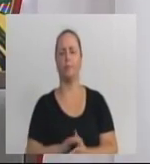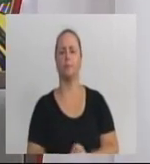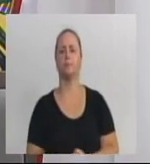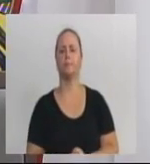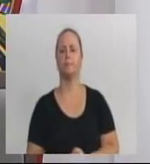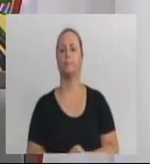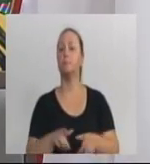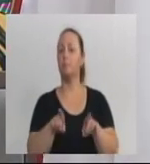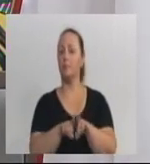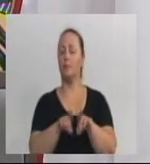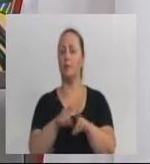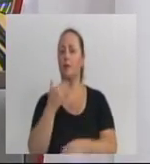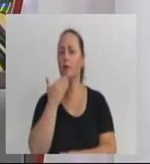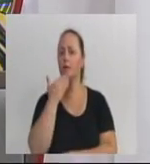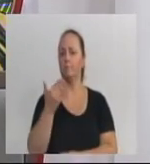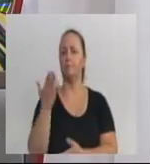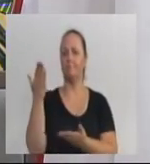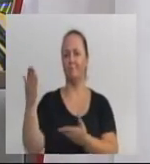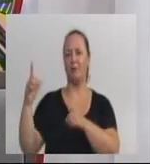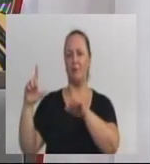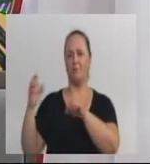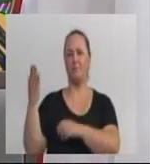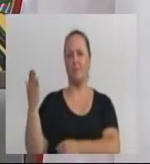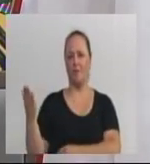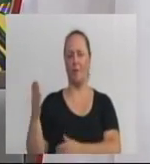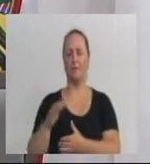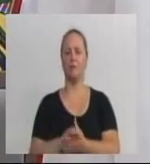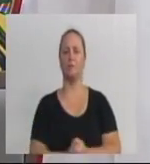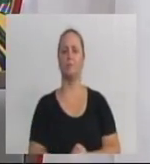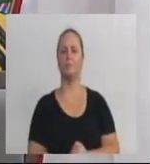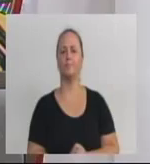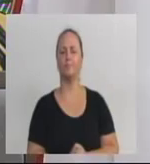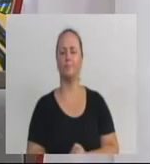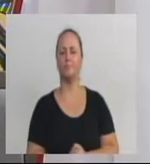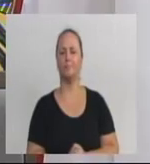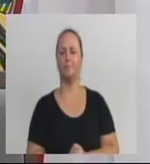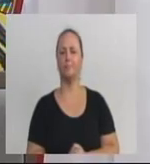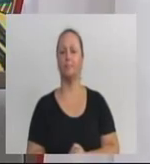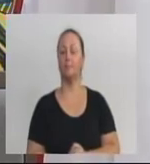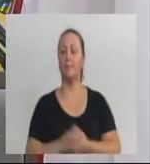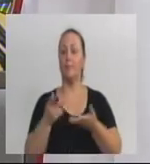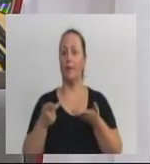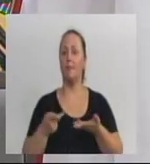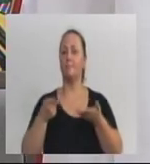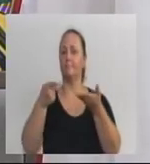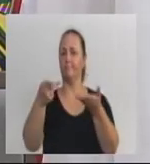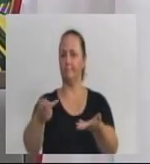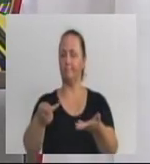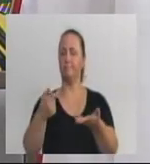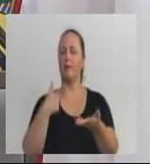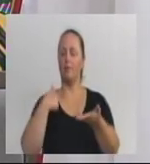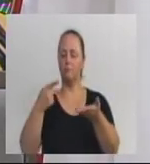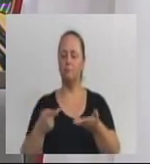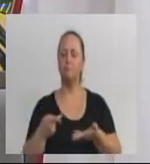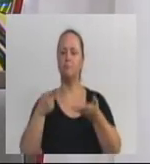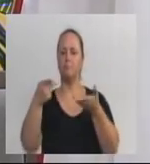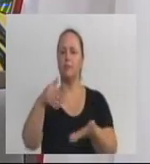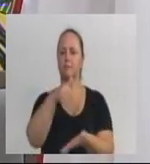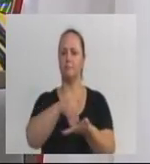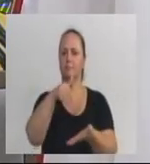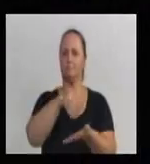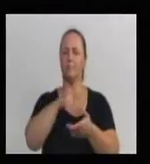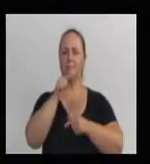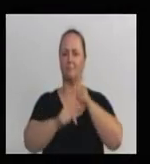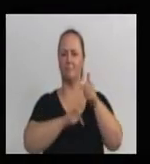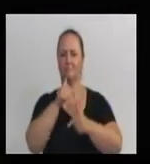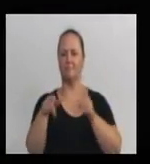Ari que mostre as outras fotos, uma foto de uma visita minha lá na Secretaria de Serviços Urbanos, o diretor